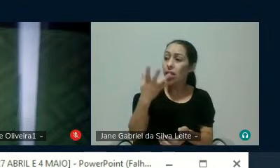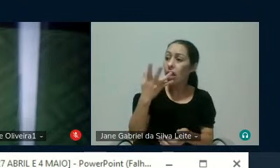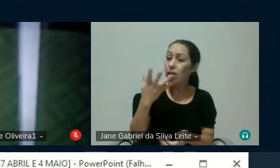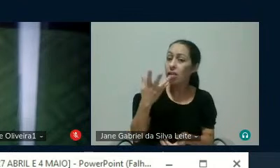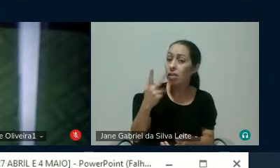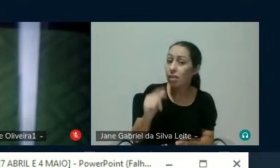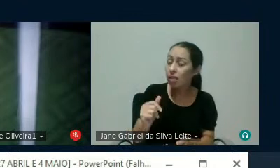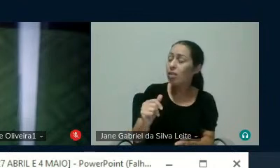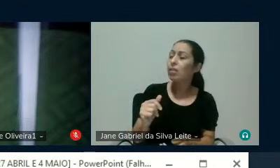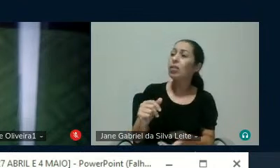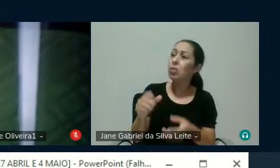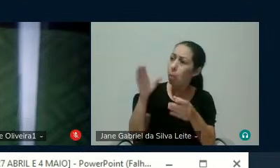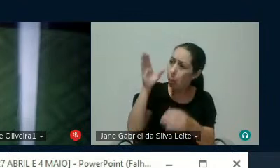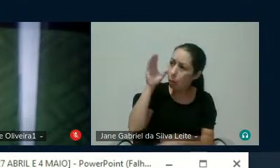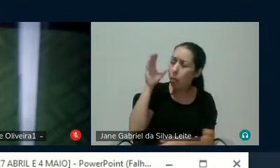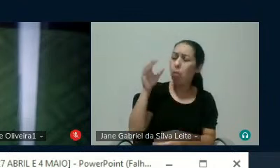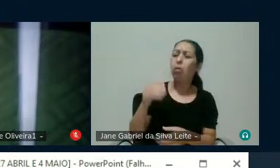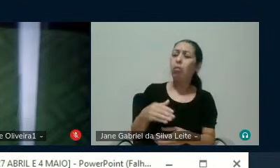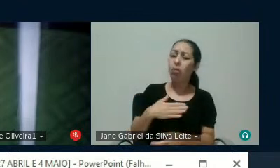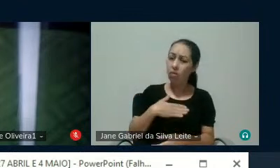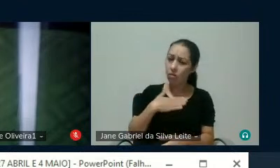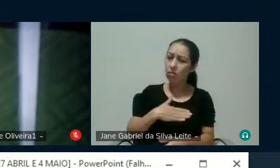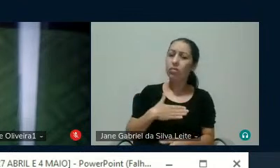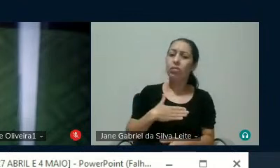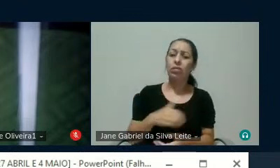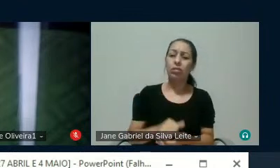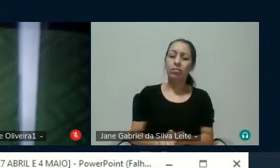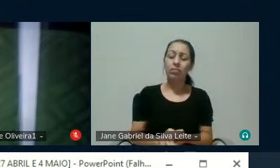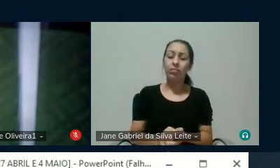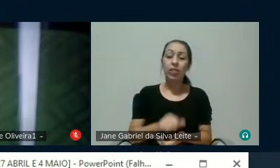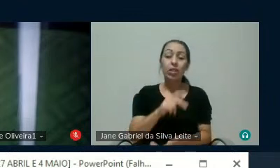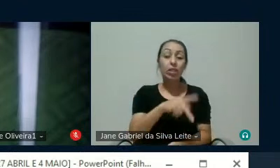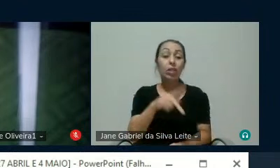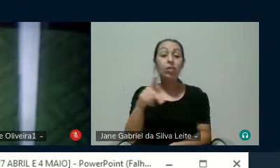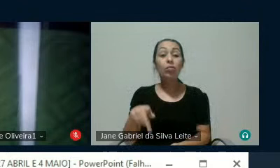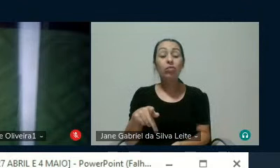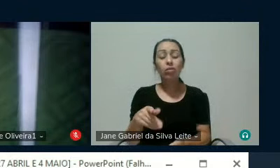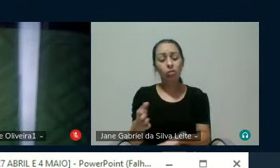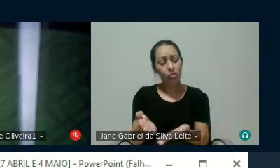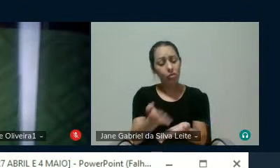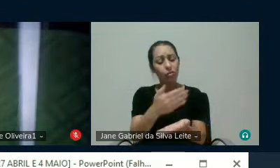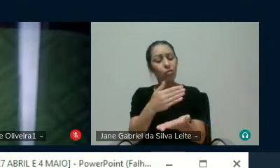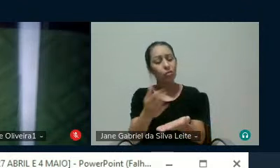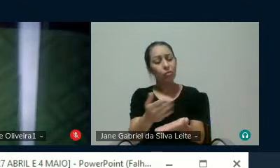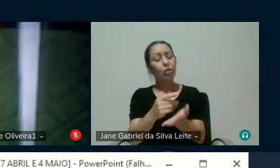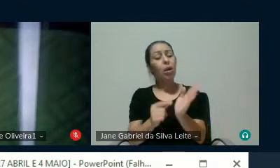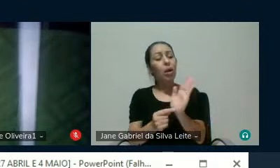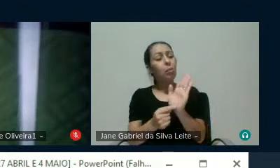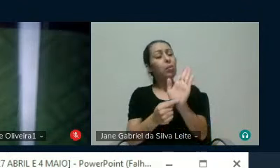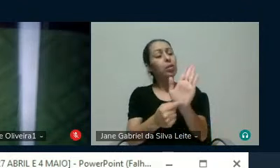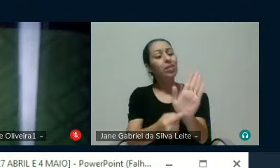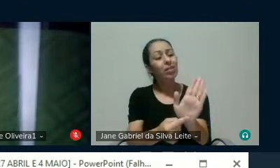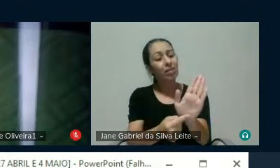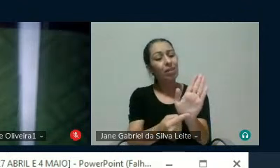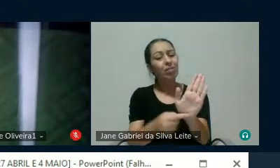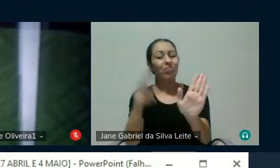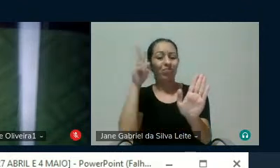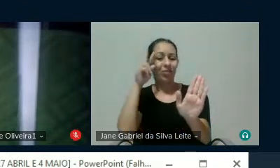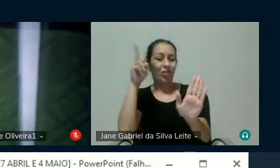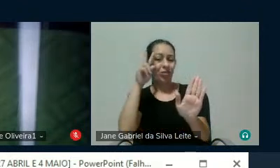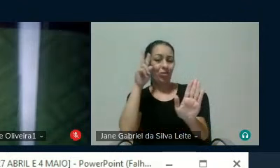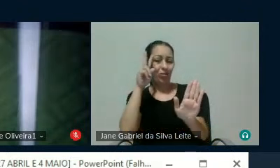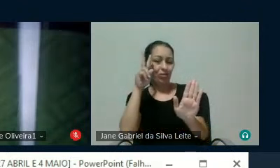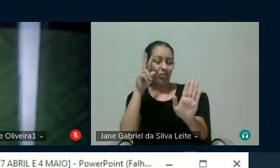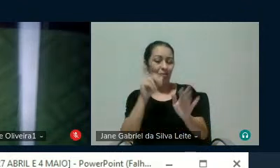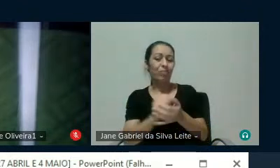teatro nas escolas, e as professoras acabam pegando o livro para apresentar a história narrada, né, para as